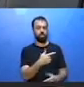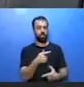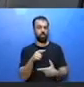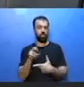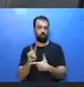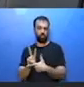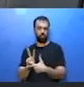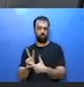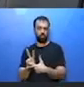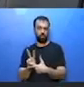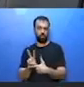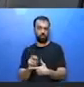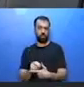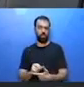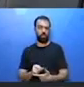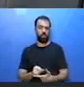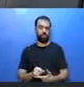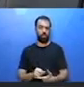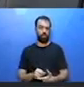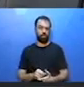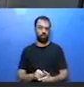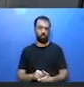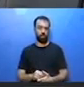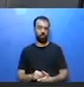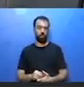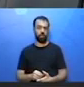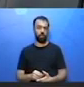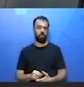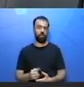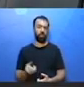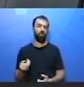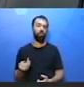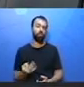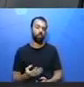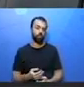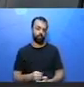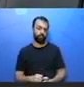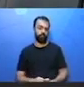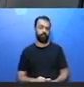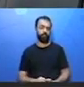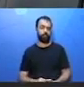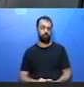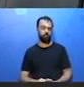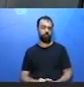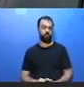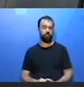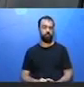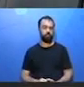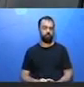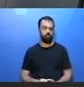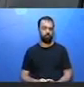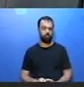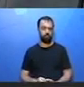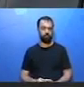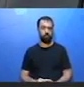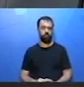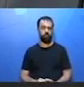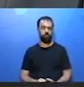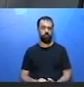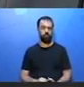Então eu posso pegar para dividir o 7. Tá? Isso aqui é para quem ainda